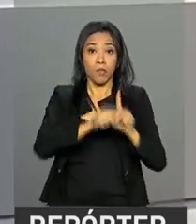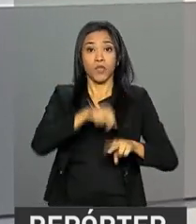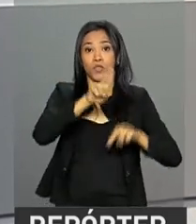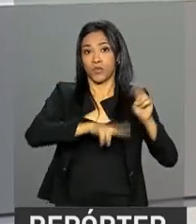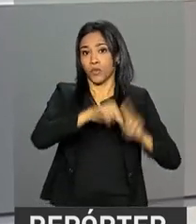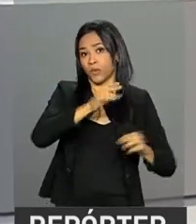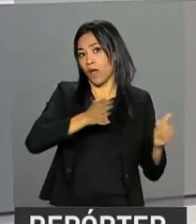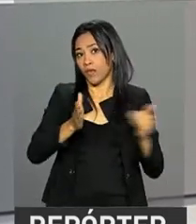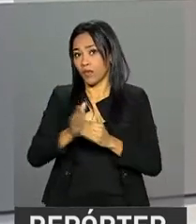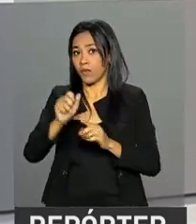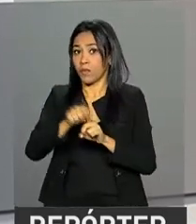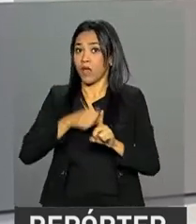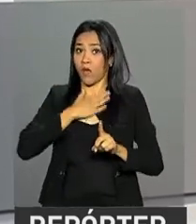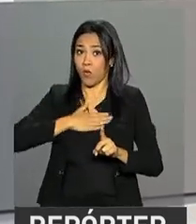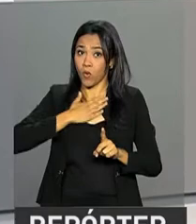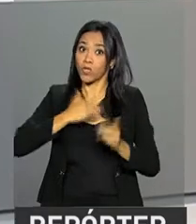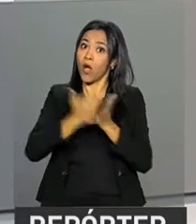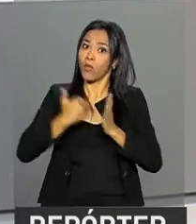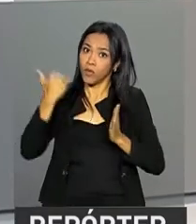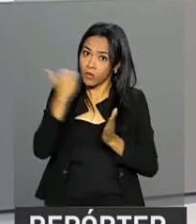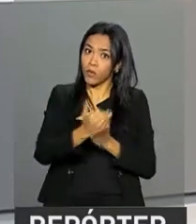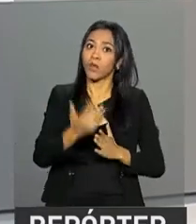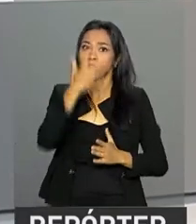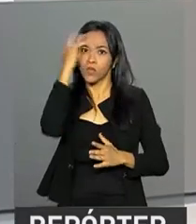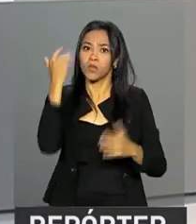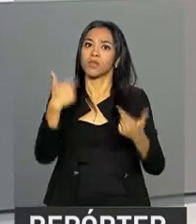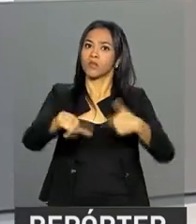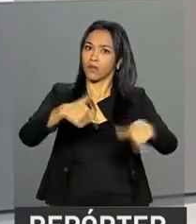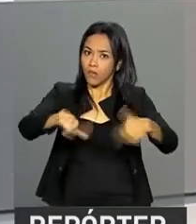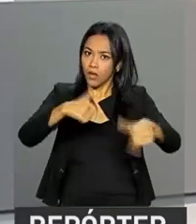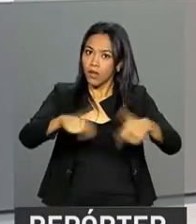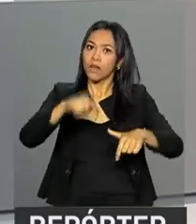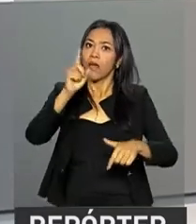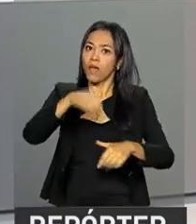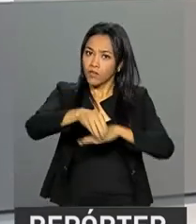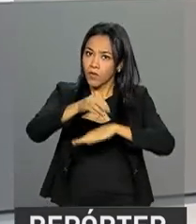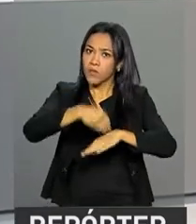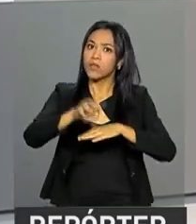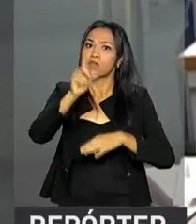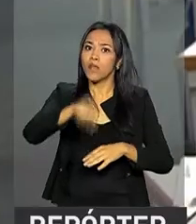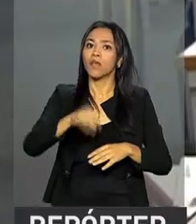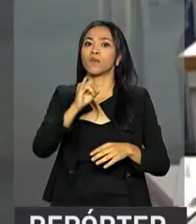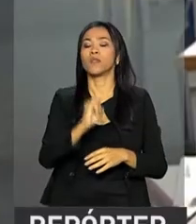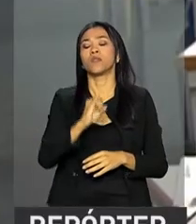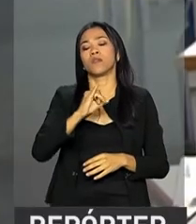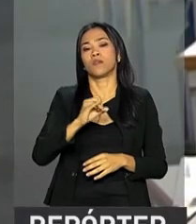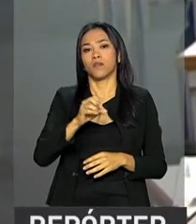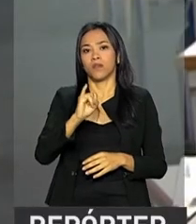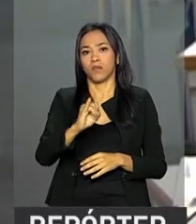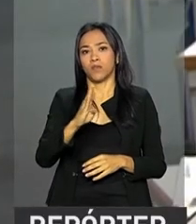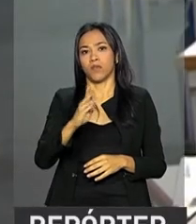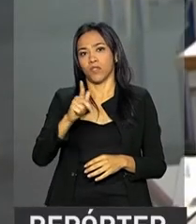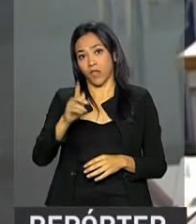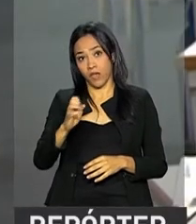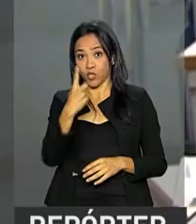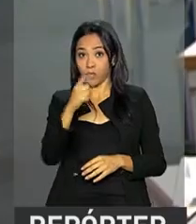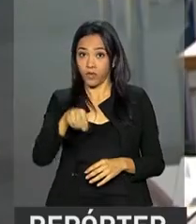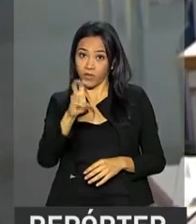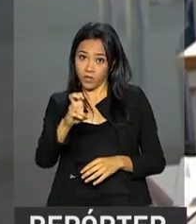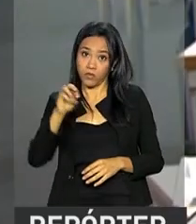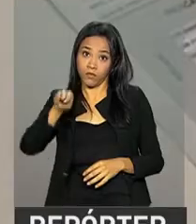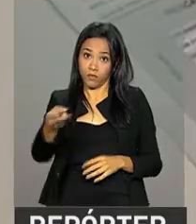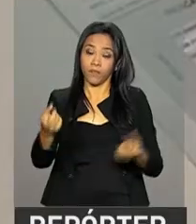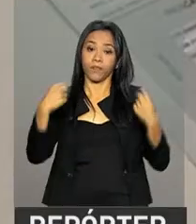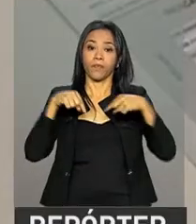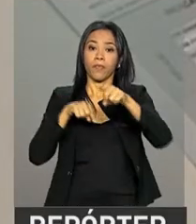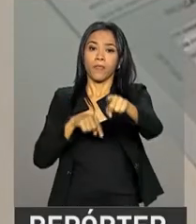ocupadas no país cresceu 1,5 por cento os dados são do ibge o aumento do número de pessoas empregadas